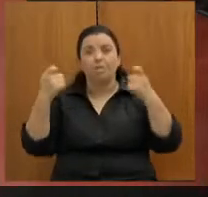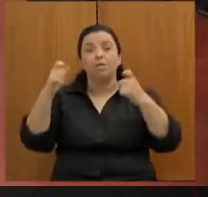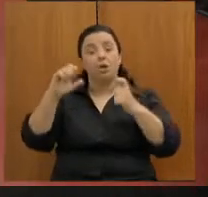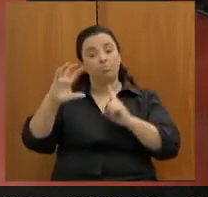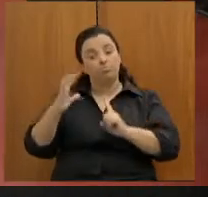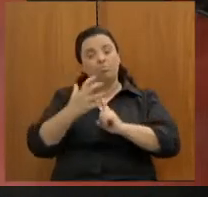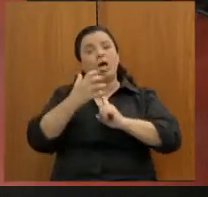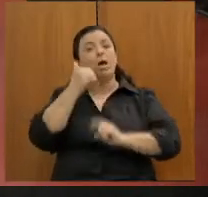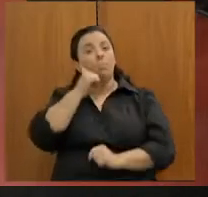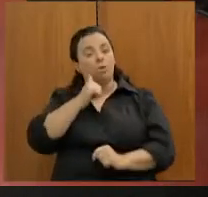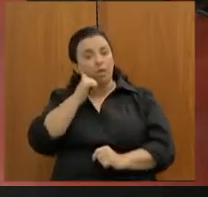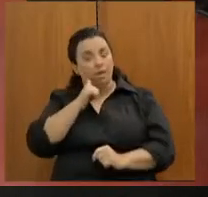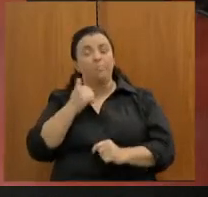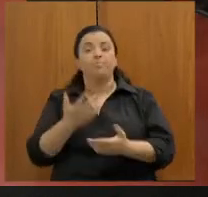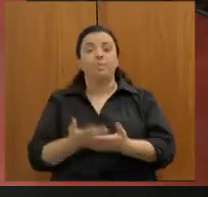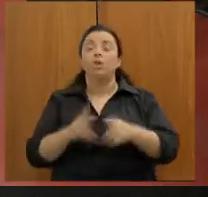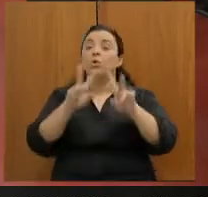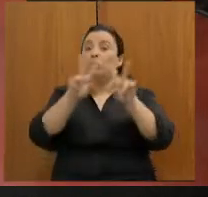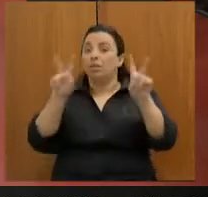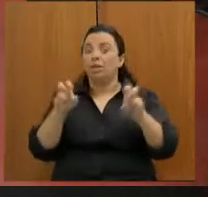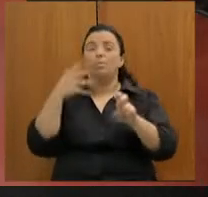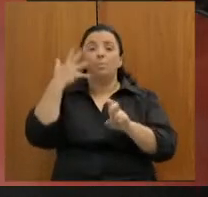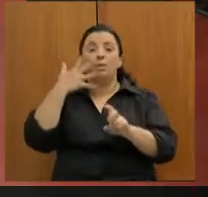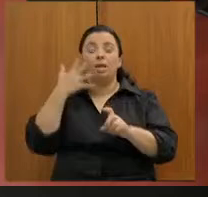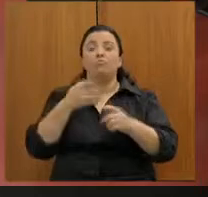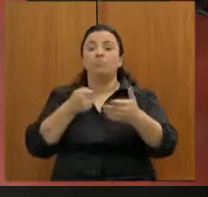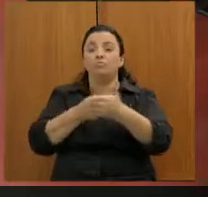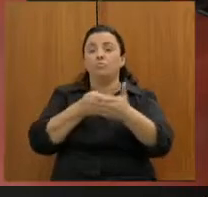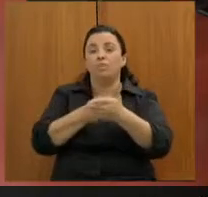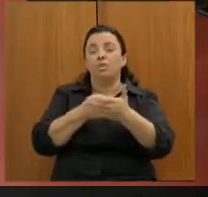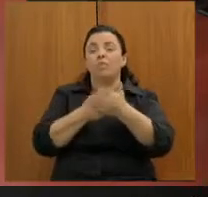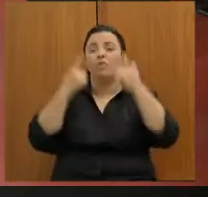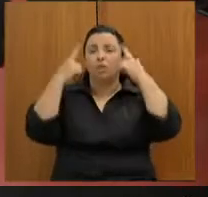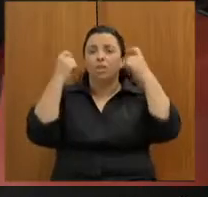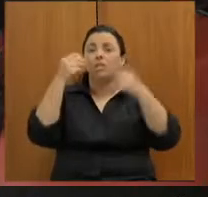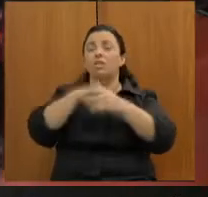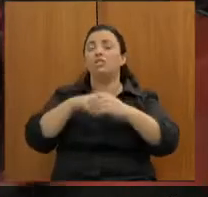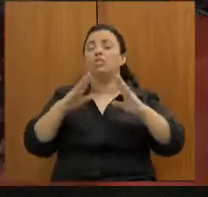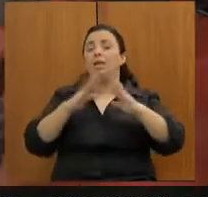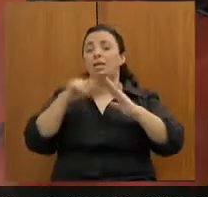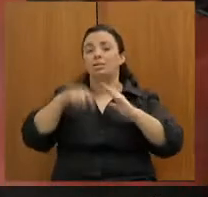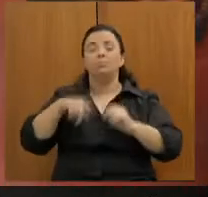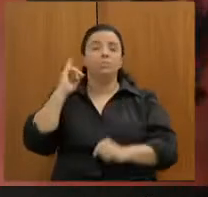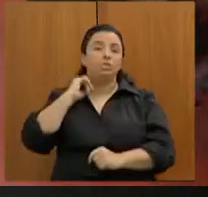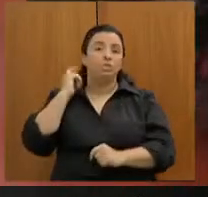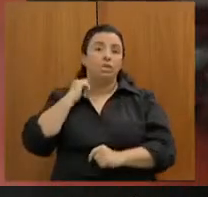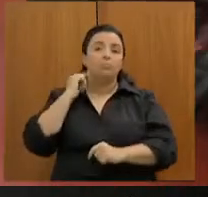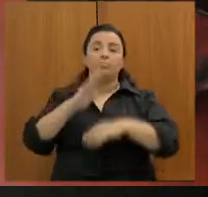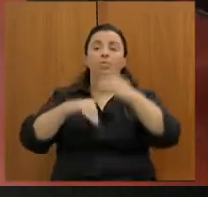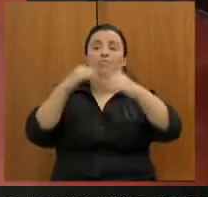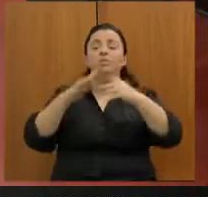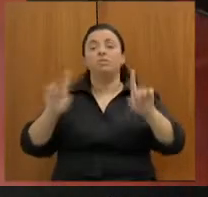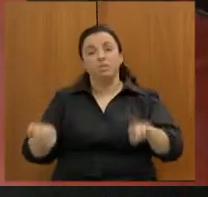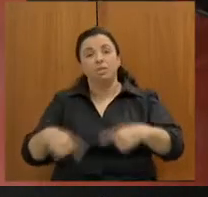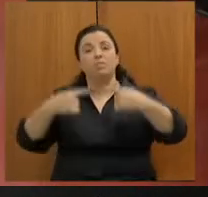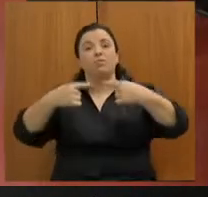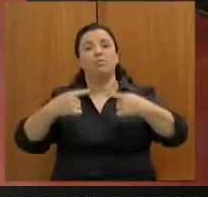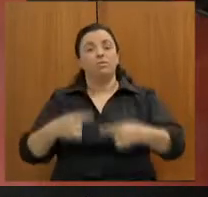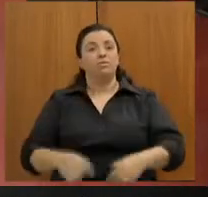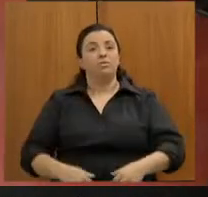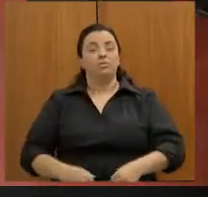palestra enfrentamento da violência doméstica e familiar no estado de Minas Gerais avanços e desafios